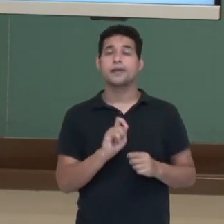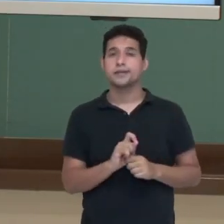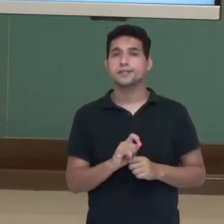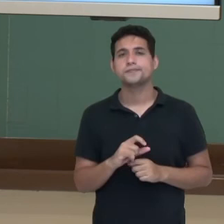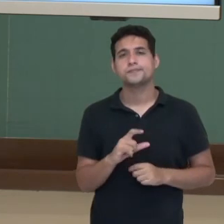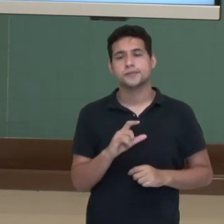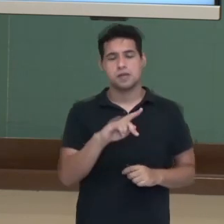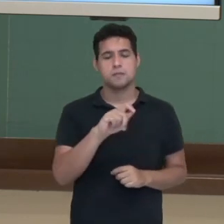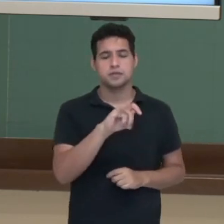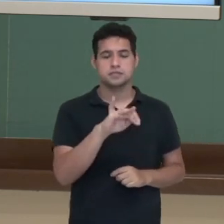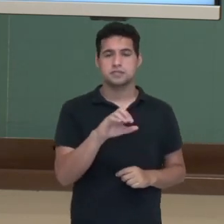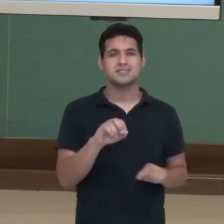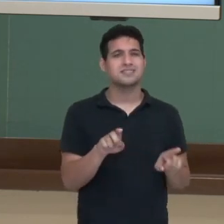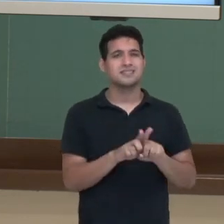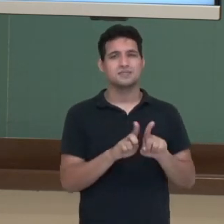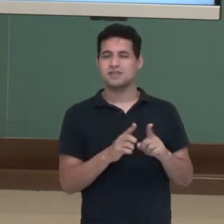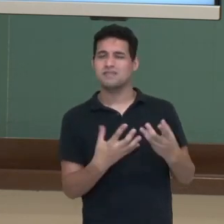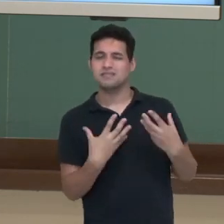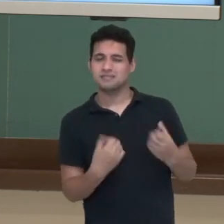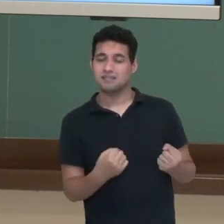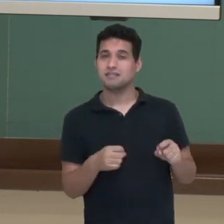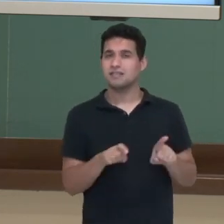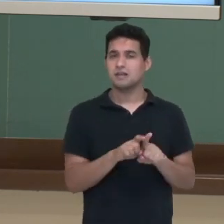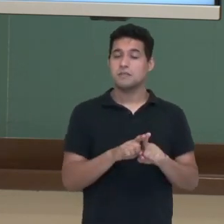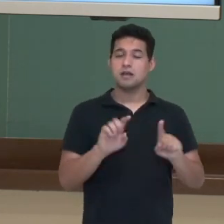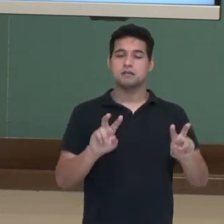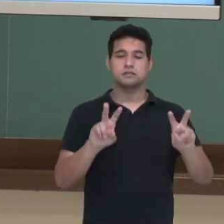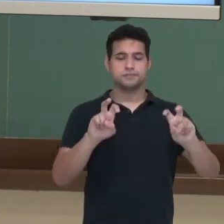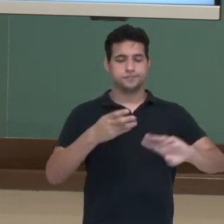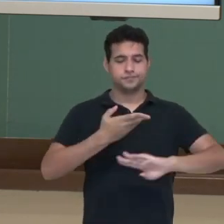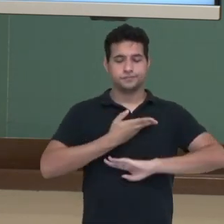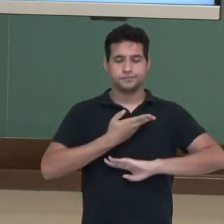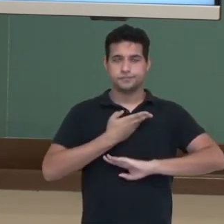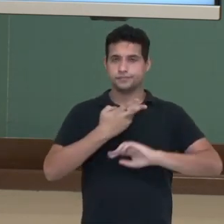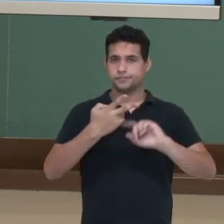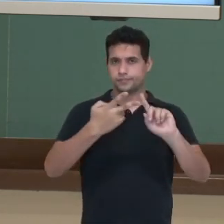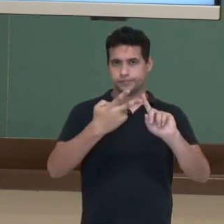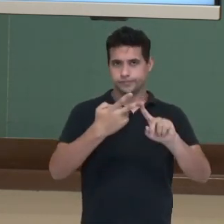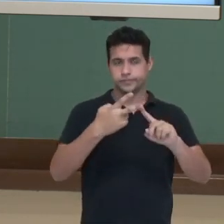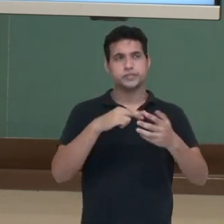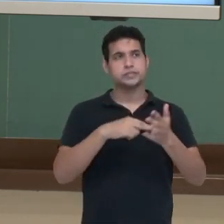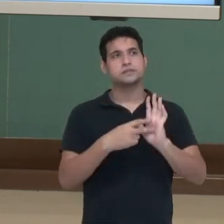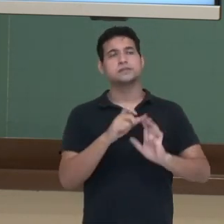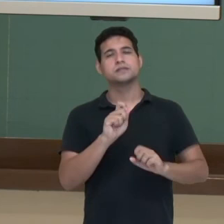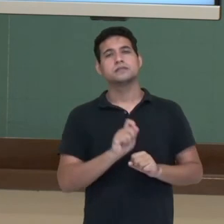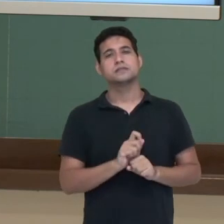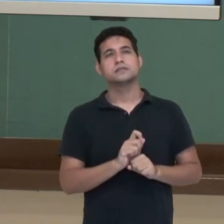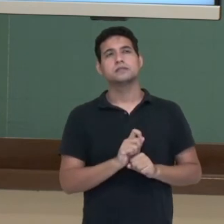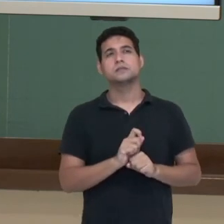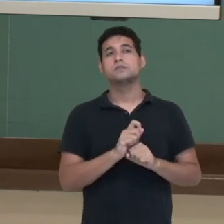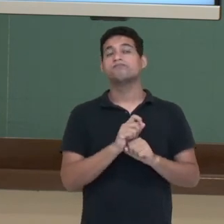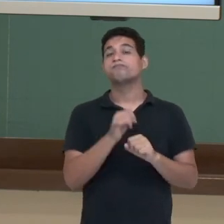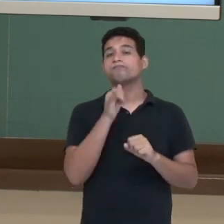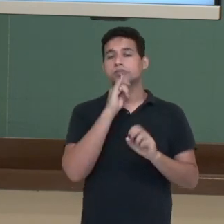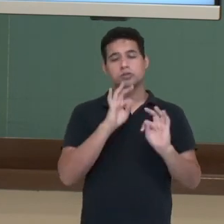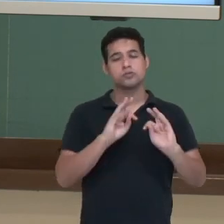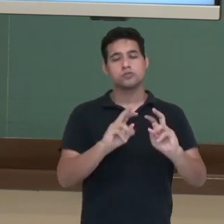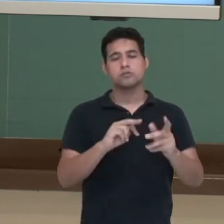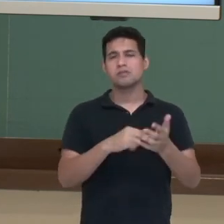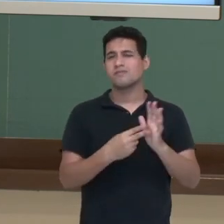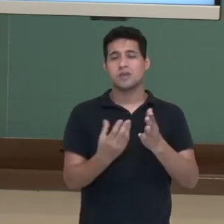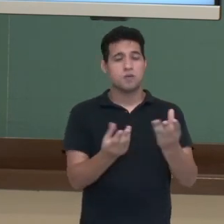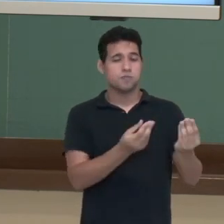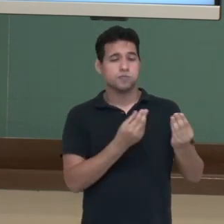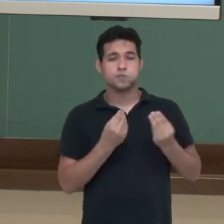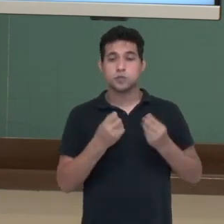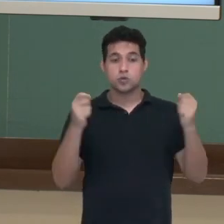se muestra intolerante ante la situación. Segundo, cerramos las cortinas. Todavía había